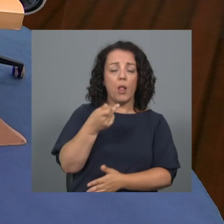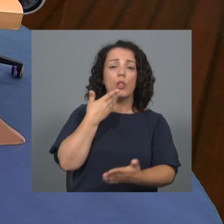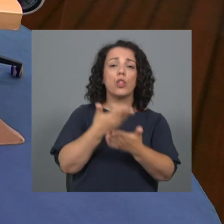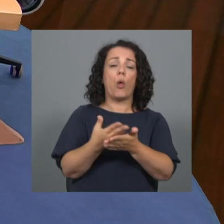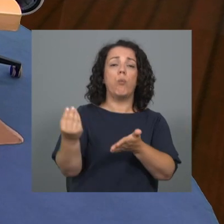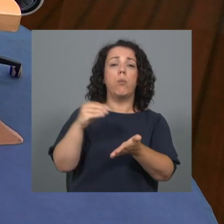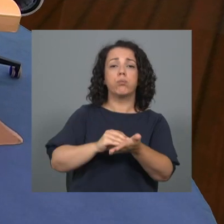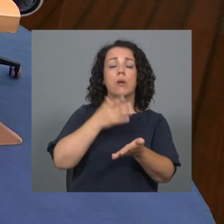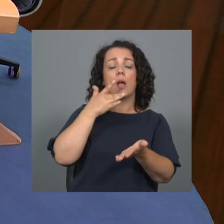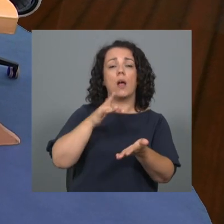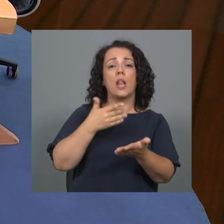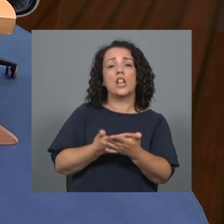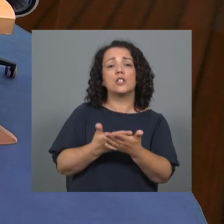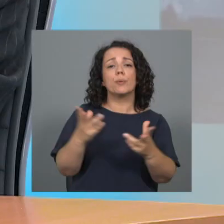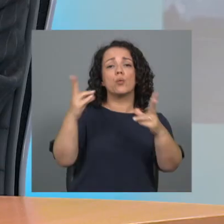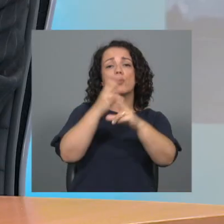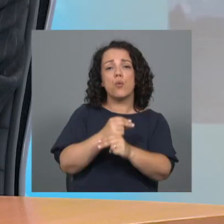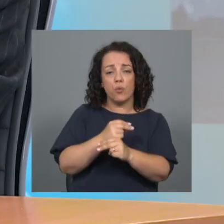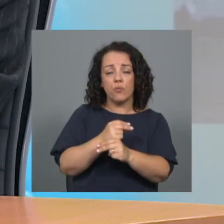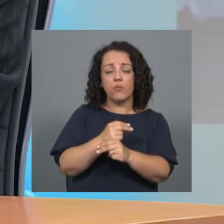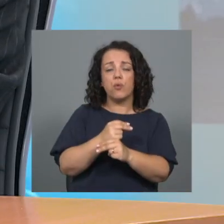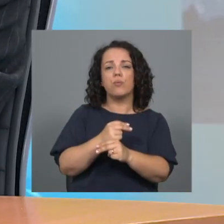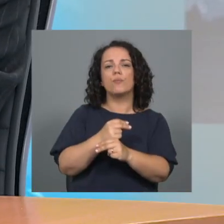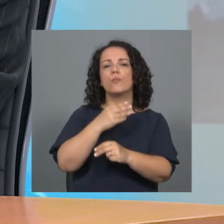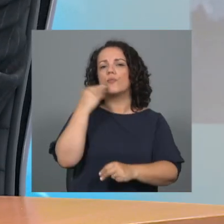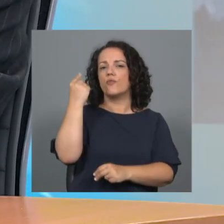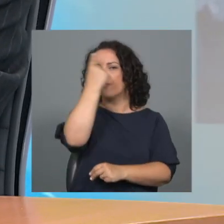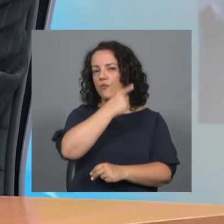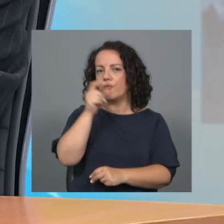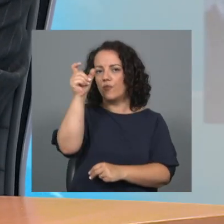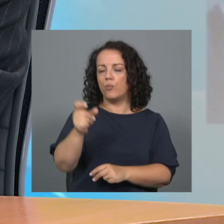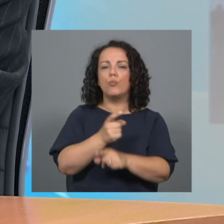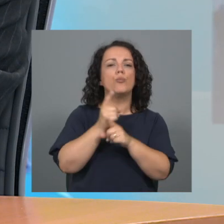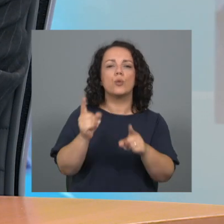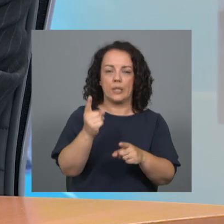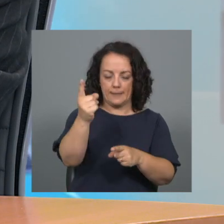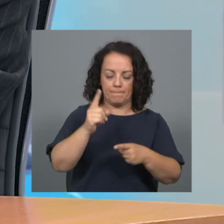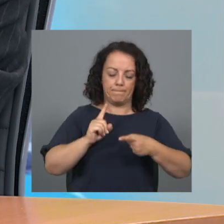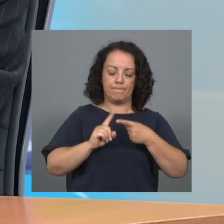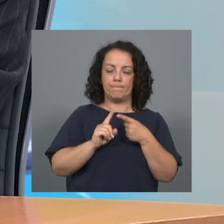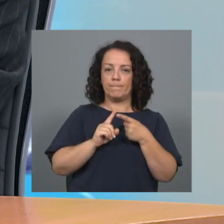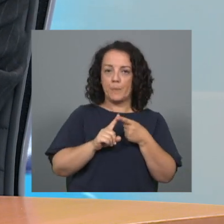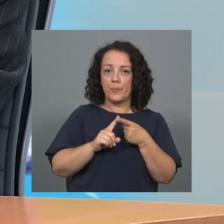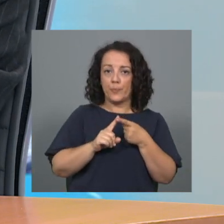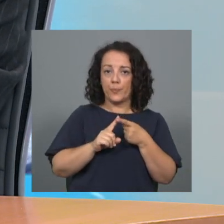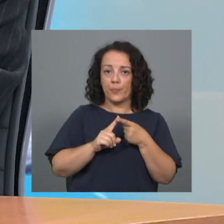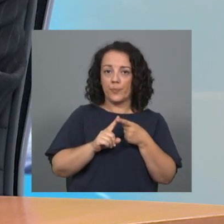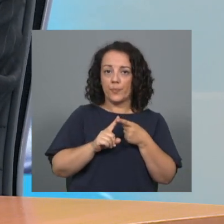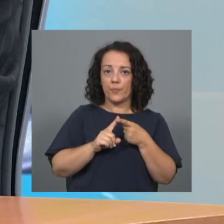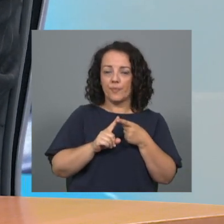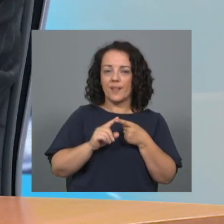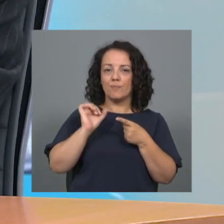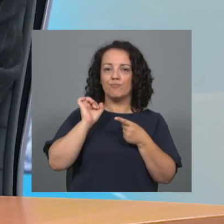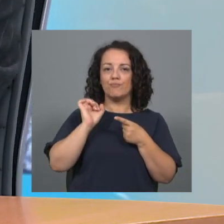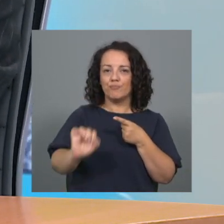Testamento, uma figura emblemática por várias razões. A primeira razão é exatamente a